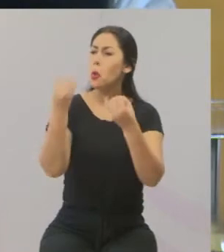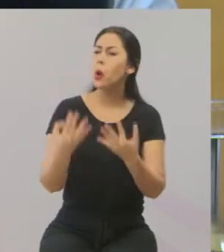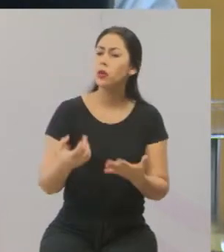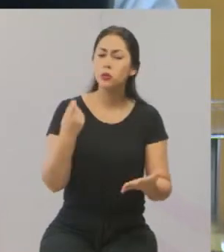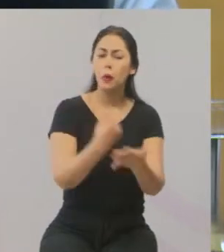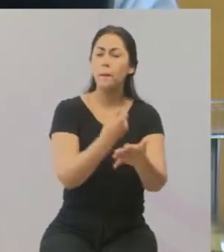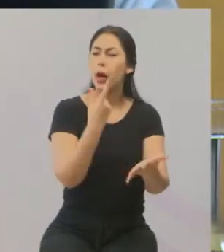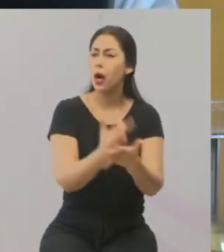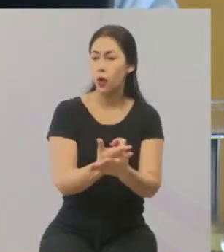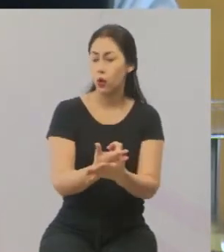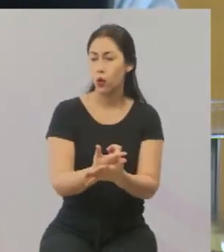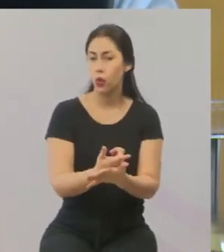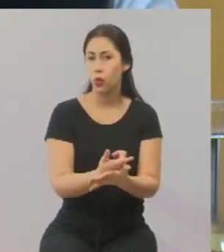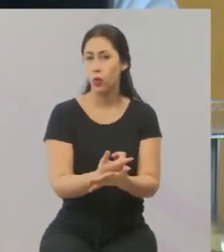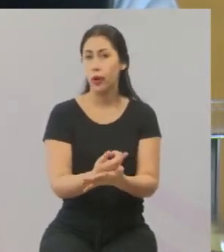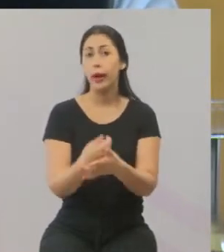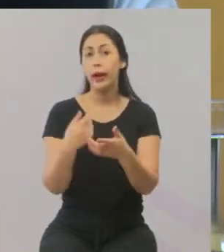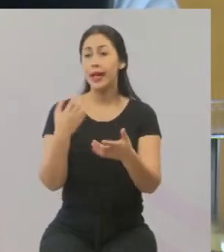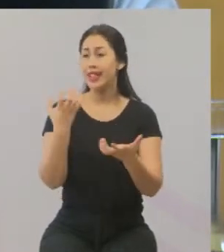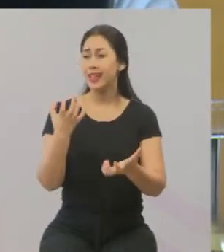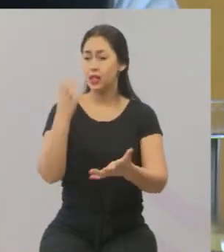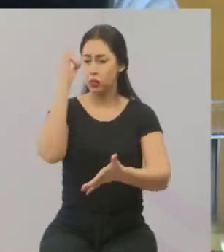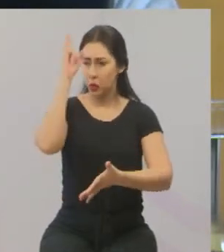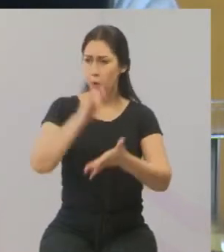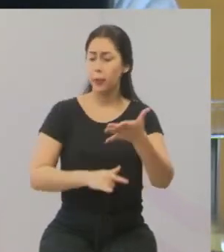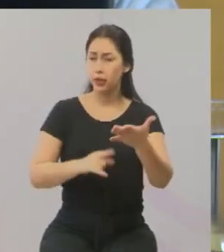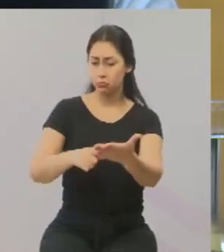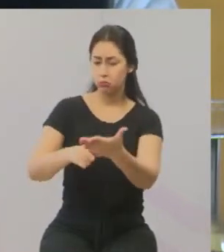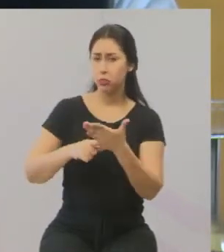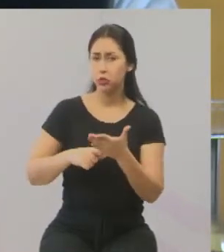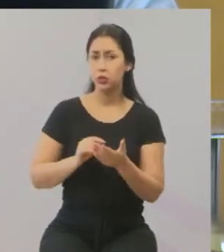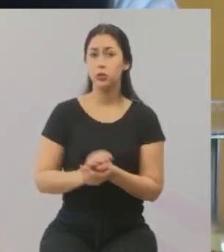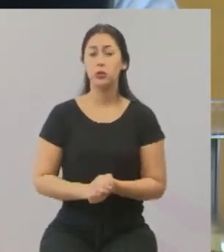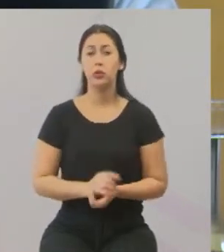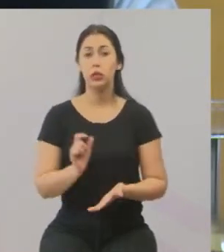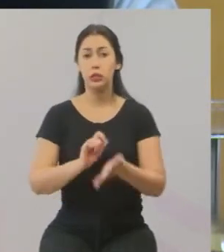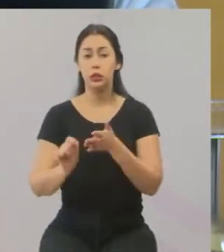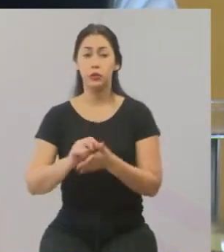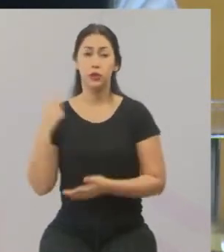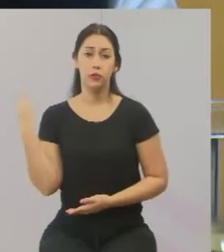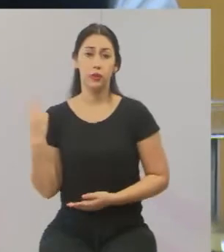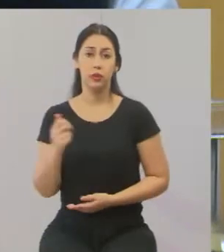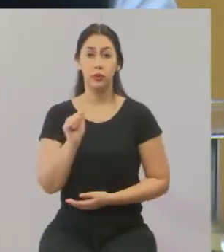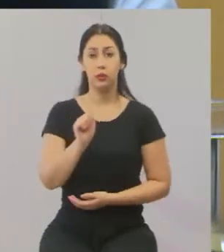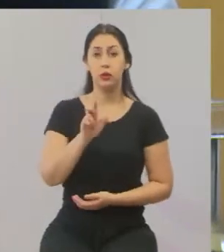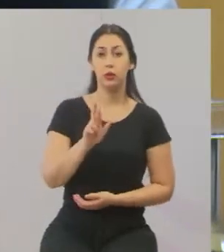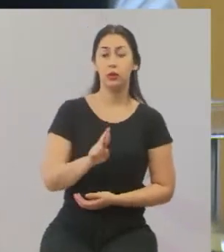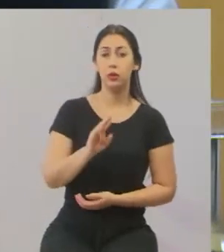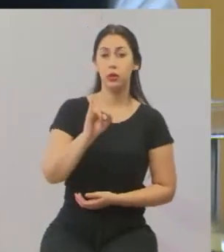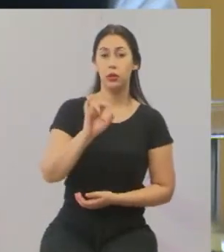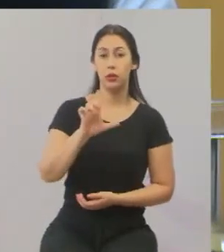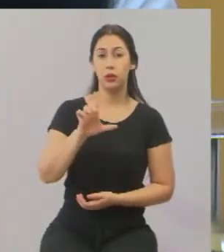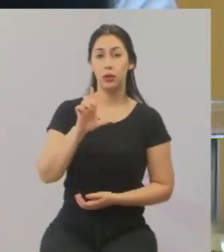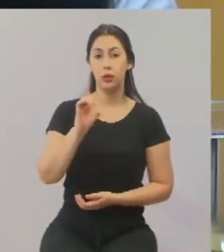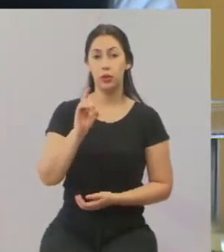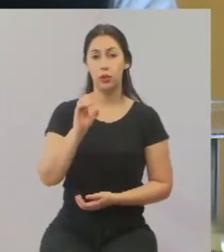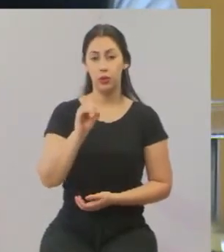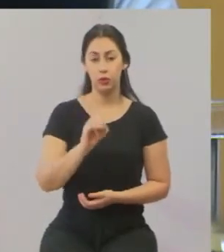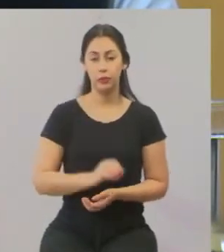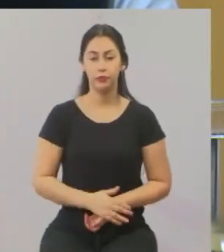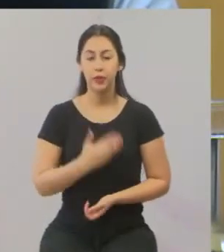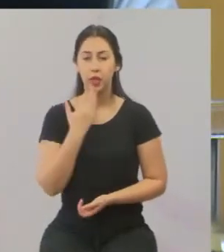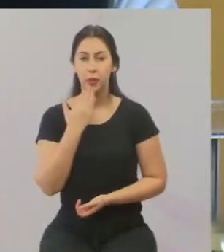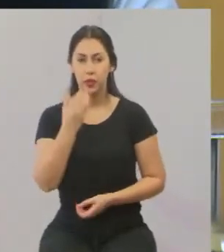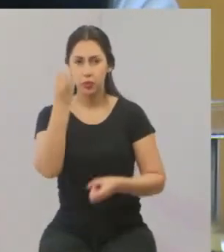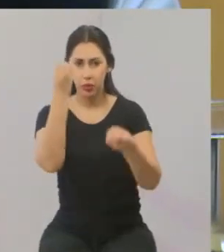Casa cópias das planilhas e serviços. Aguarde manifestação, subscrevo. Vereador Arildo Batista. Pedido de informação